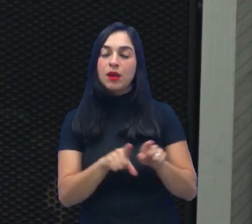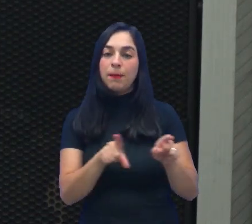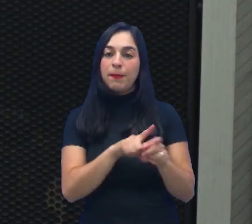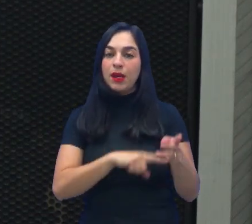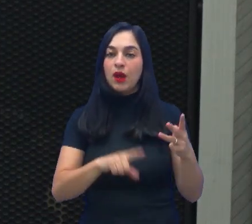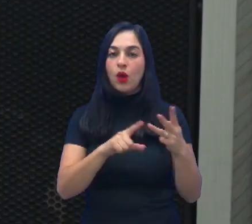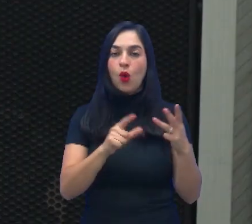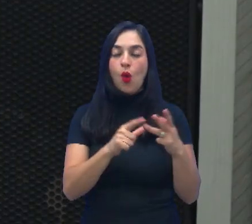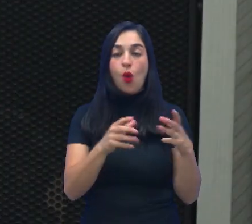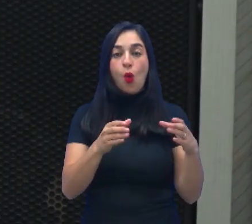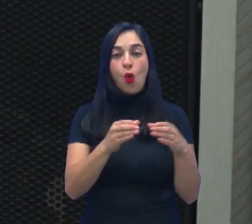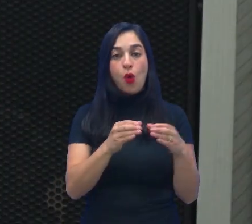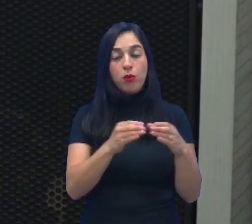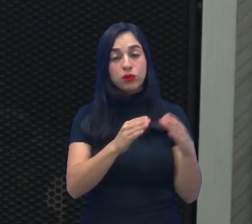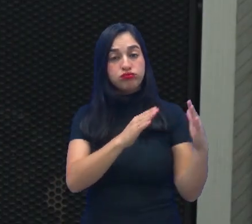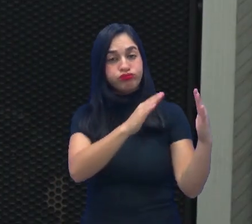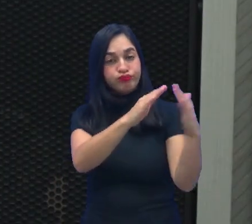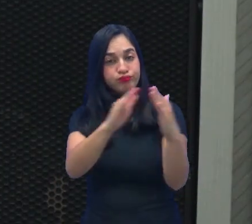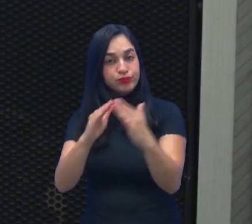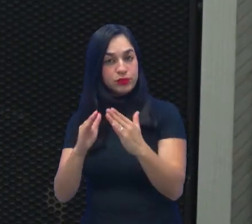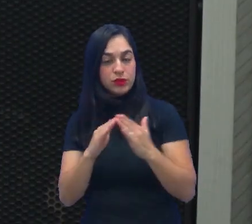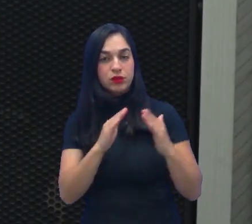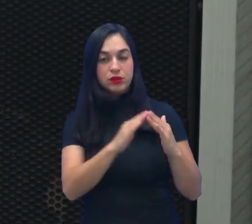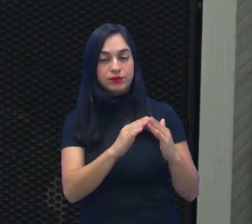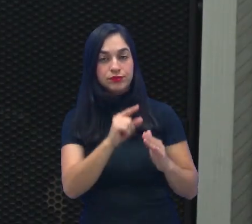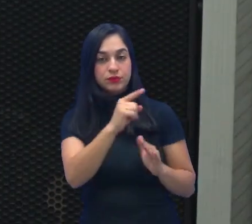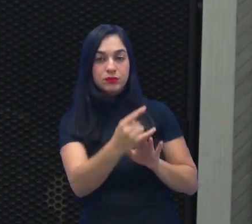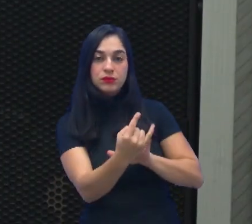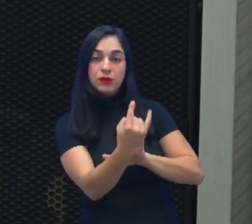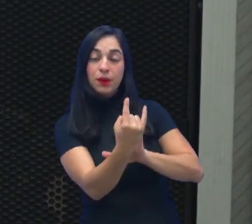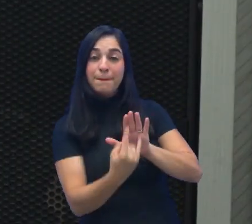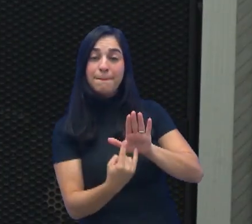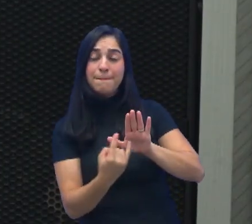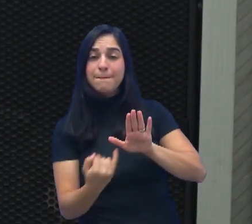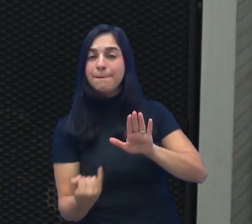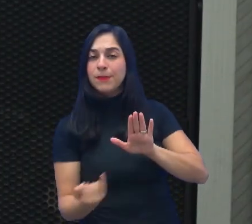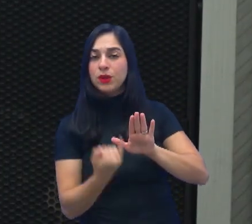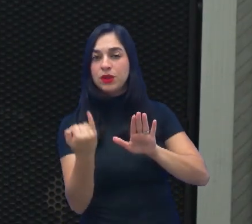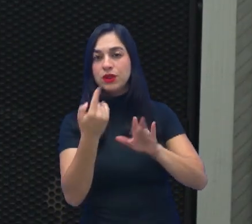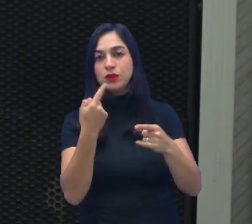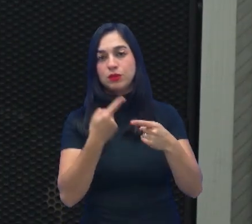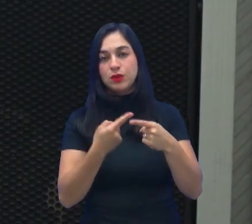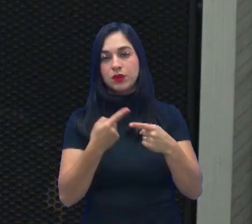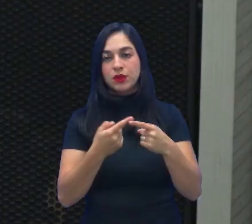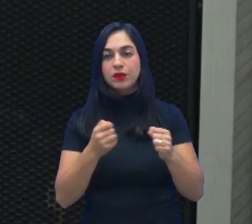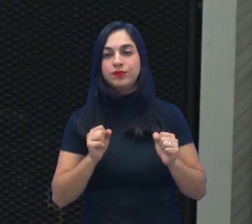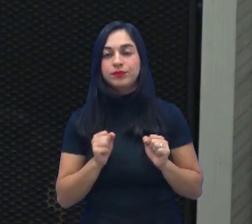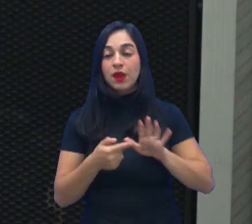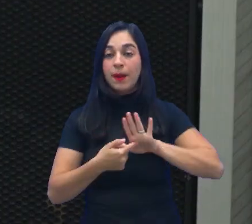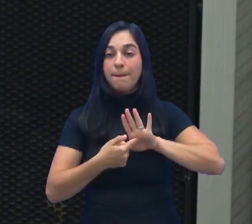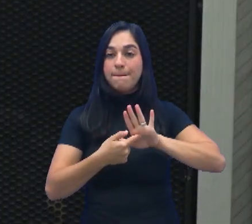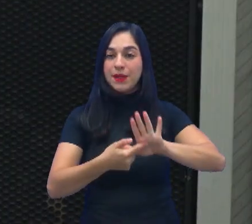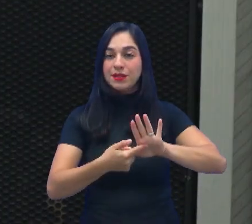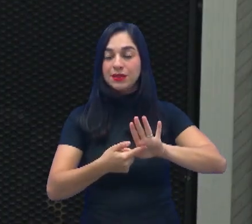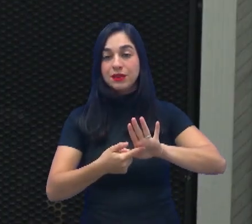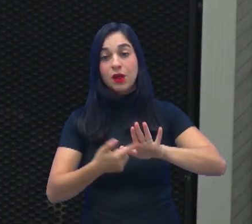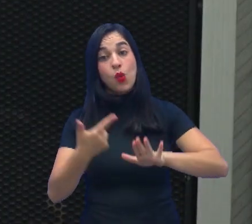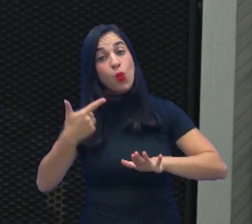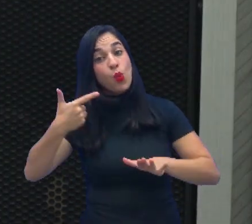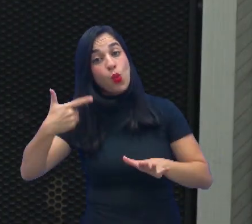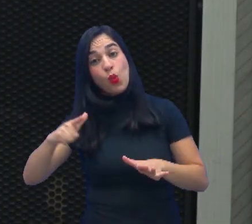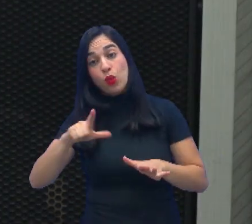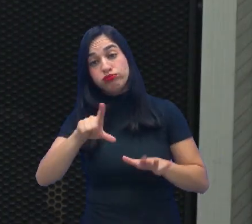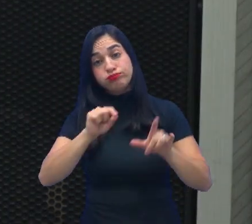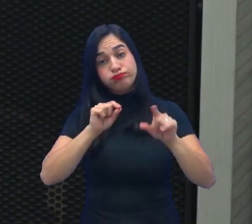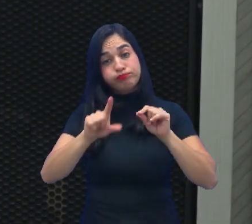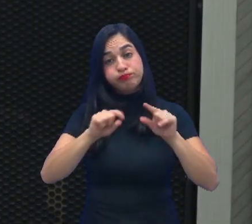Essa questão que foi levantada desse requerimento, ela é muito importante, porque ela apresenta uma alternativa, apresenta